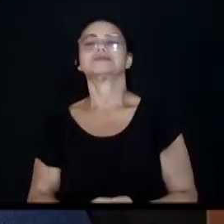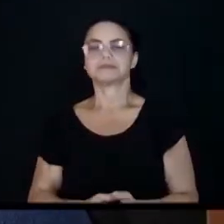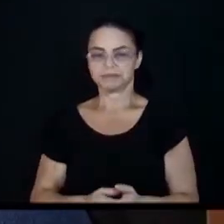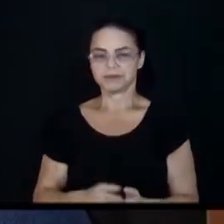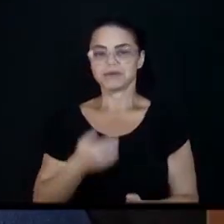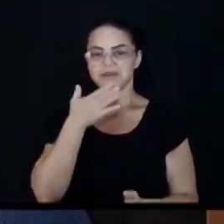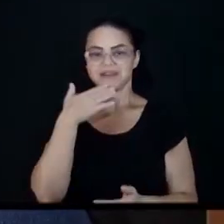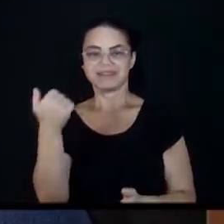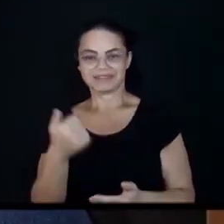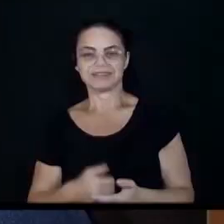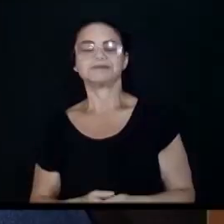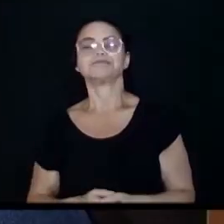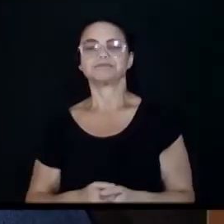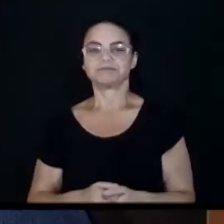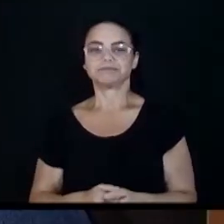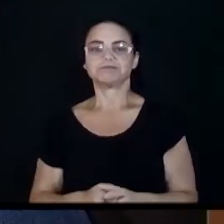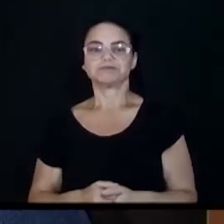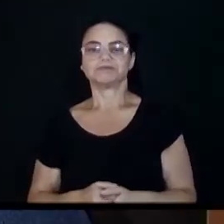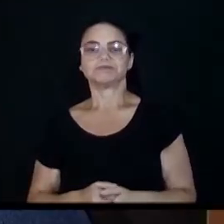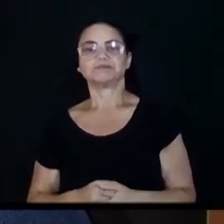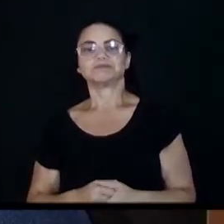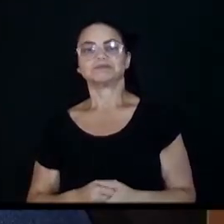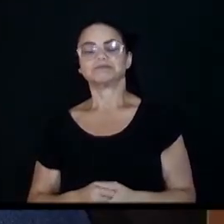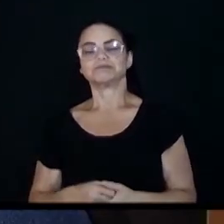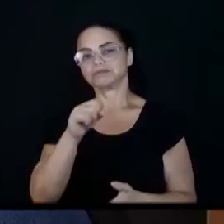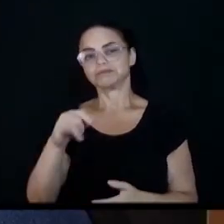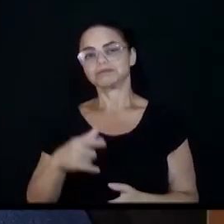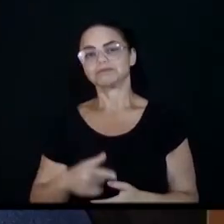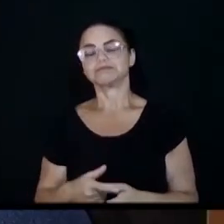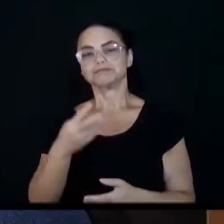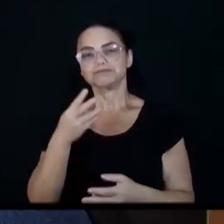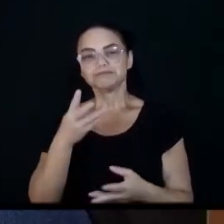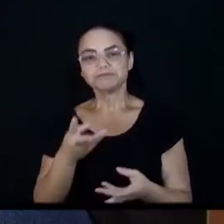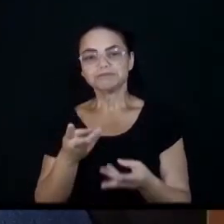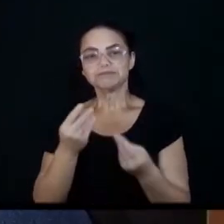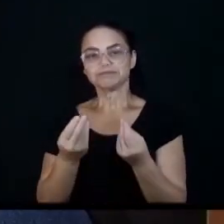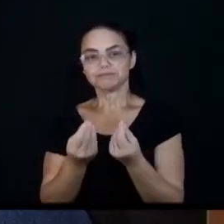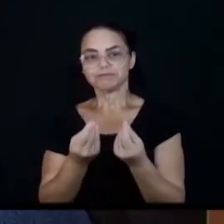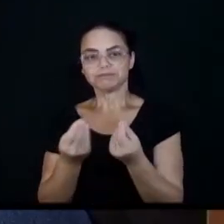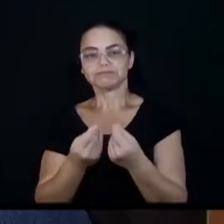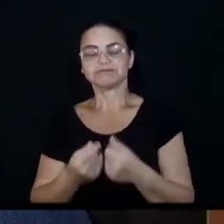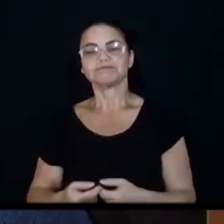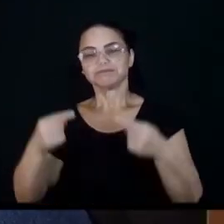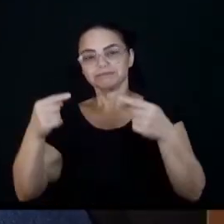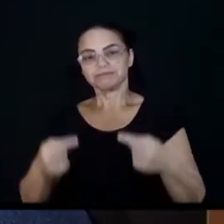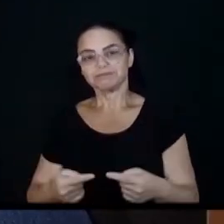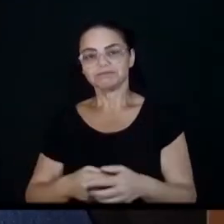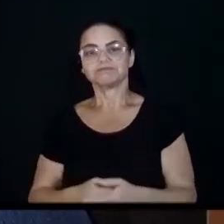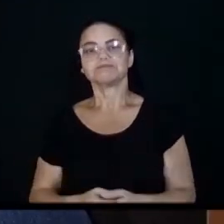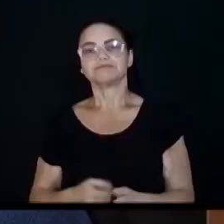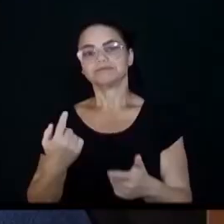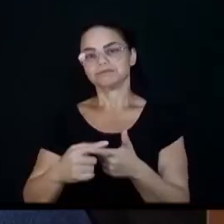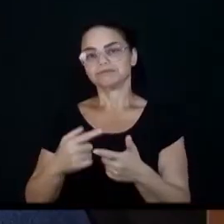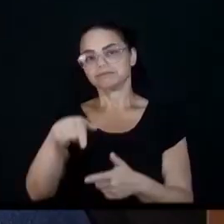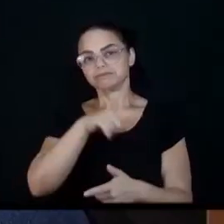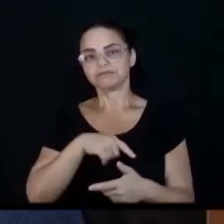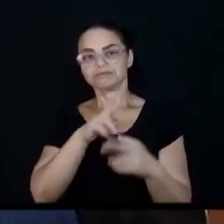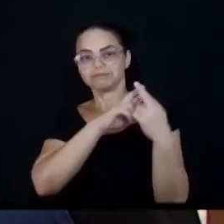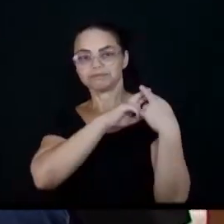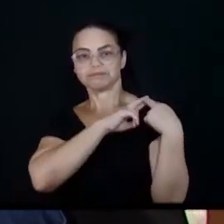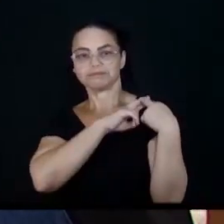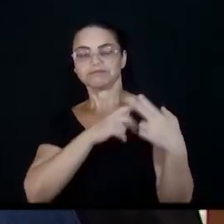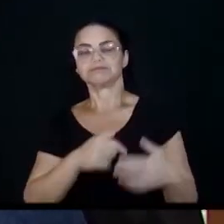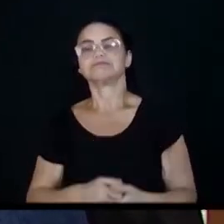né? Esse olhar, né, desafiador para todo mundo, né? Porque vocês têm essa responsabilidade de não